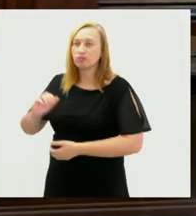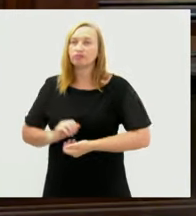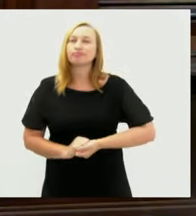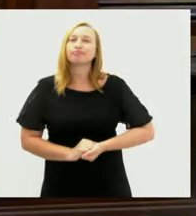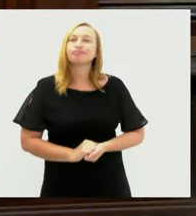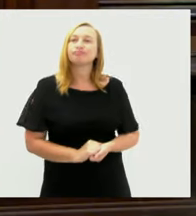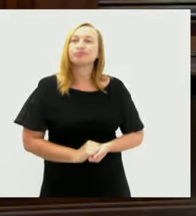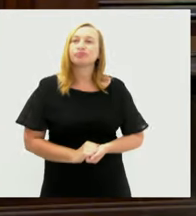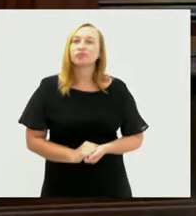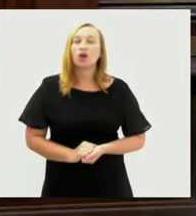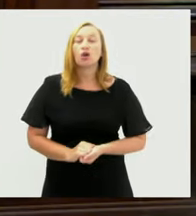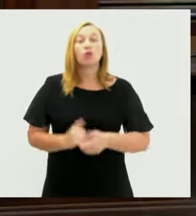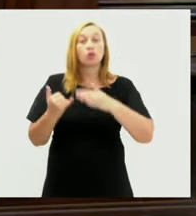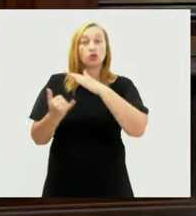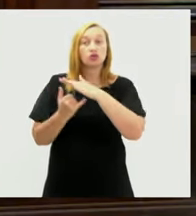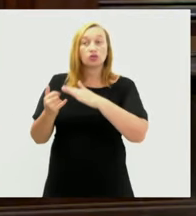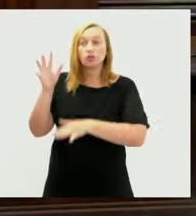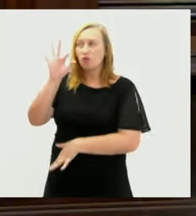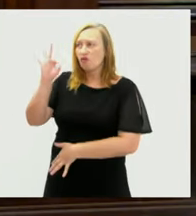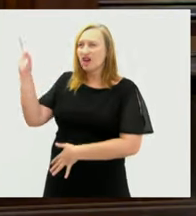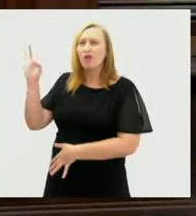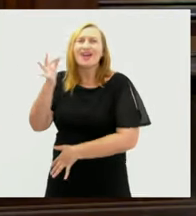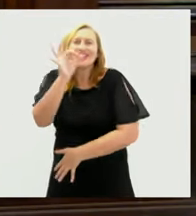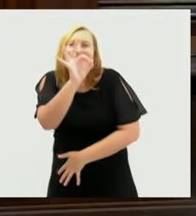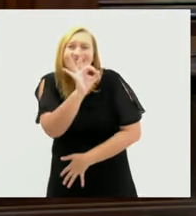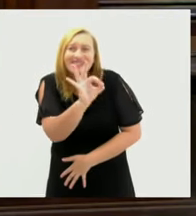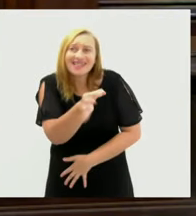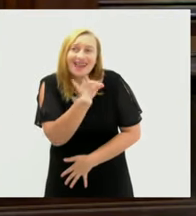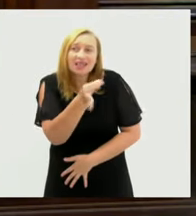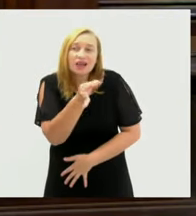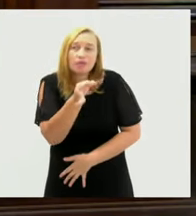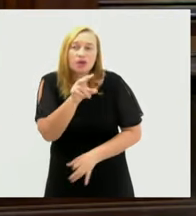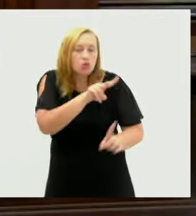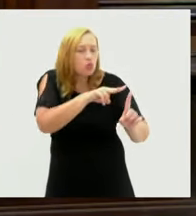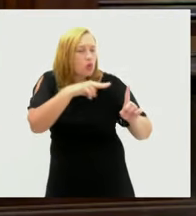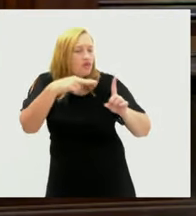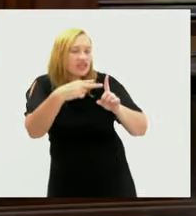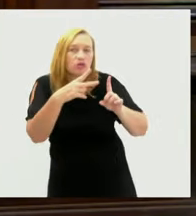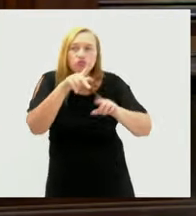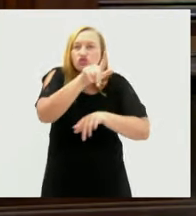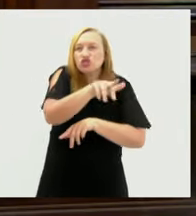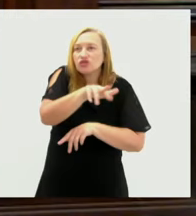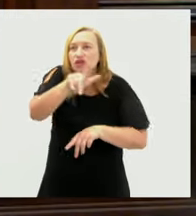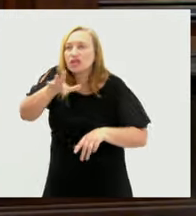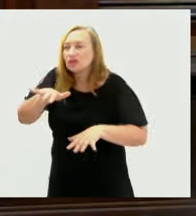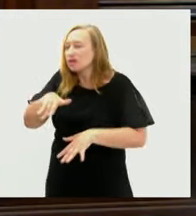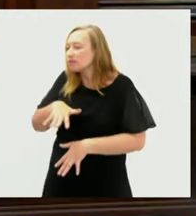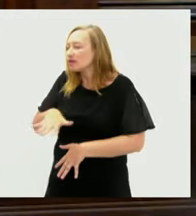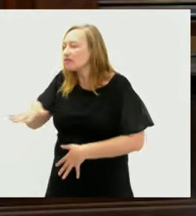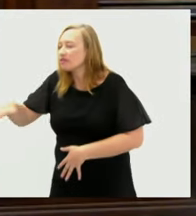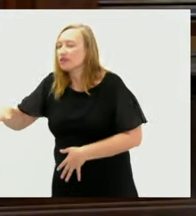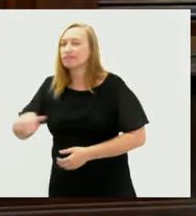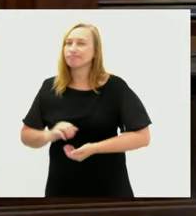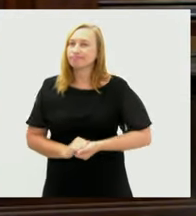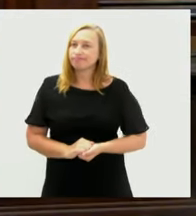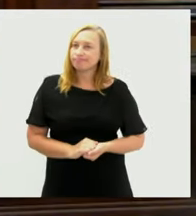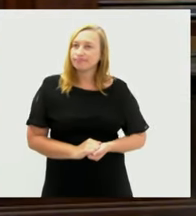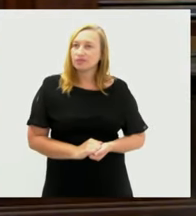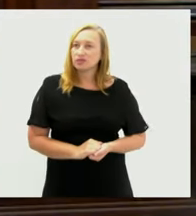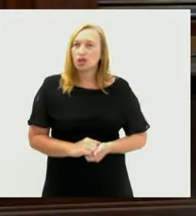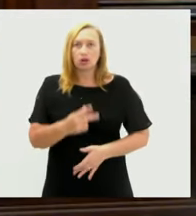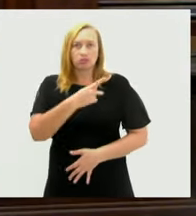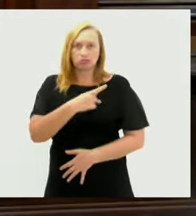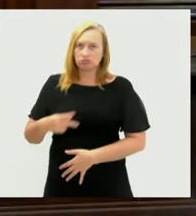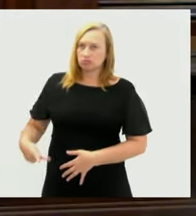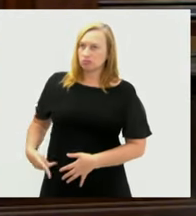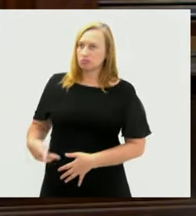O Instituto Federal que é exatamente um olhar diferenciado para as favelas e para as periferias. E o presidente Lula